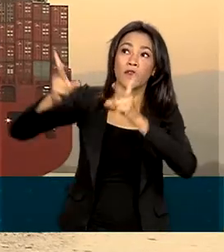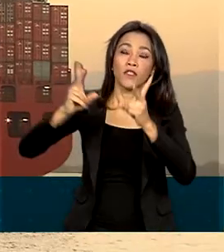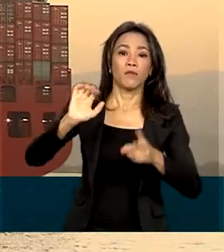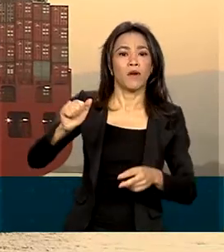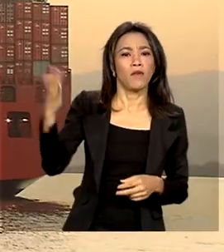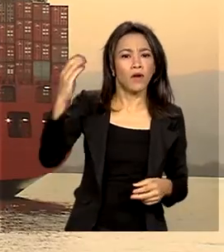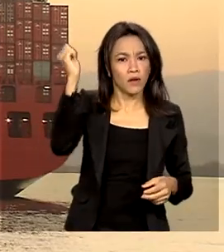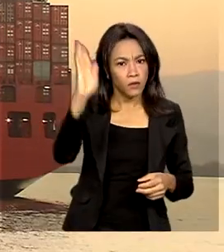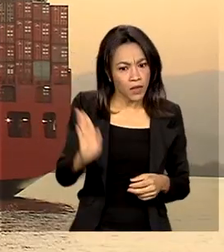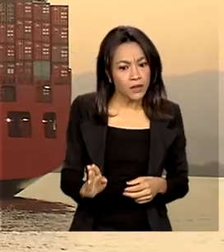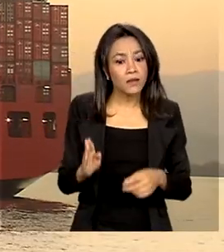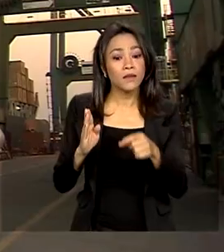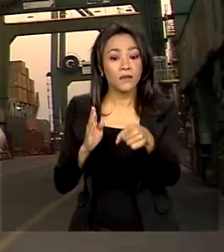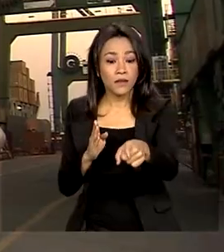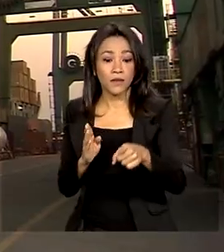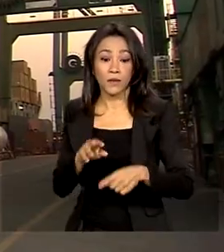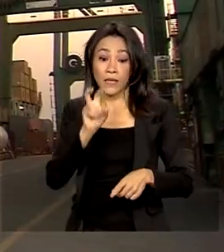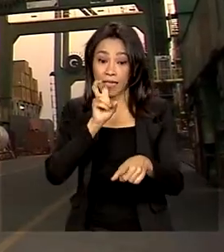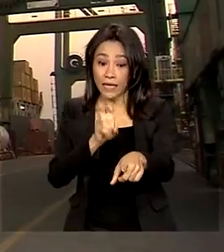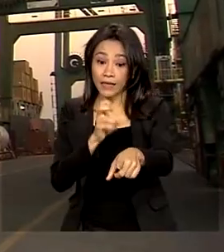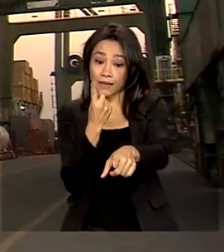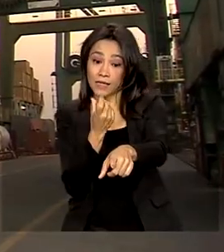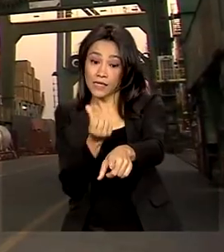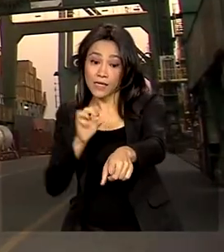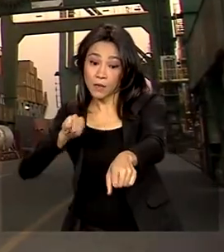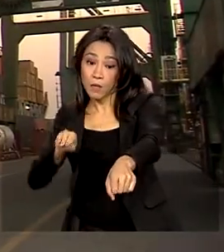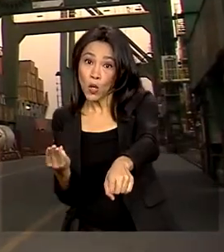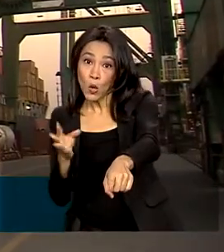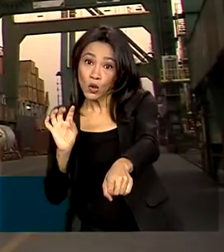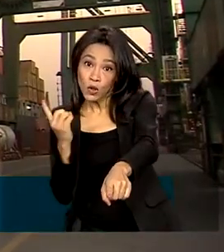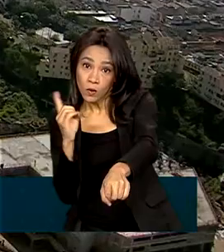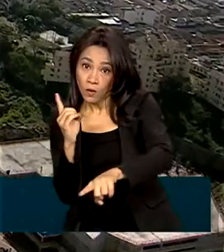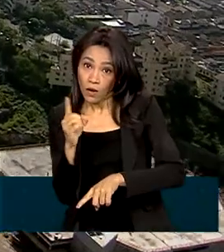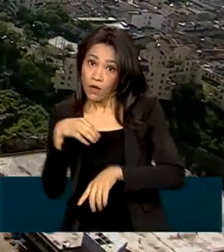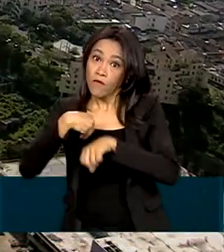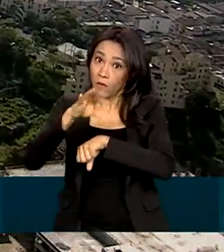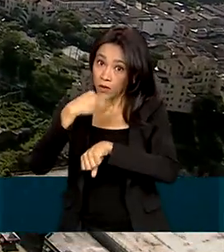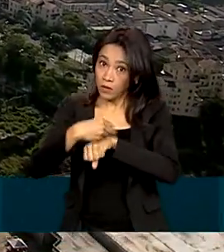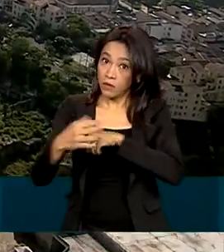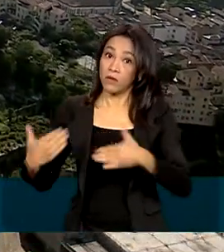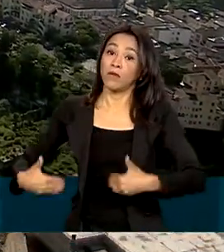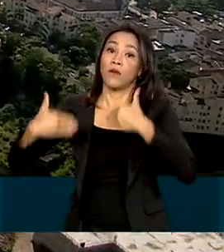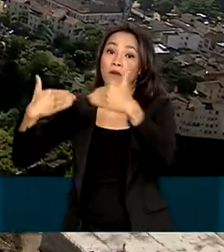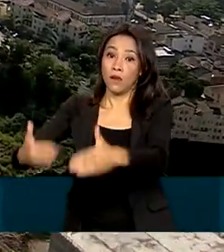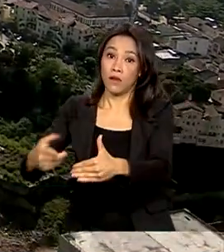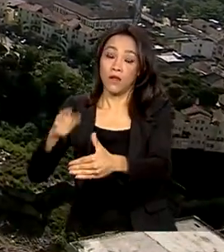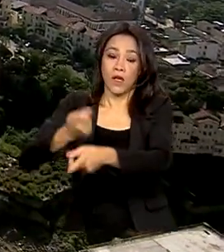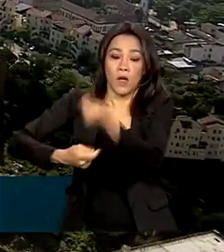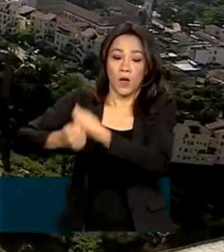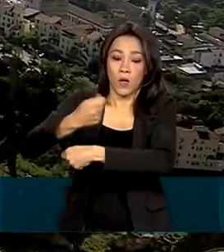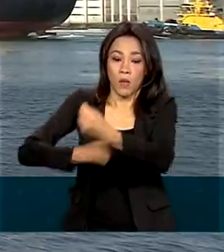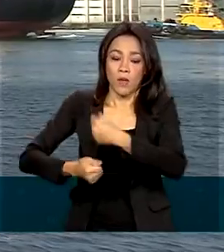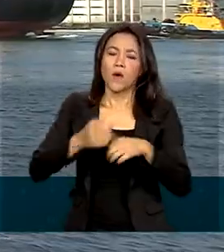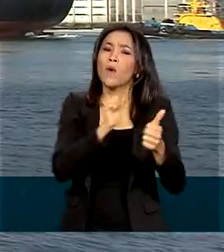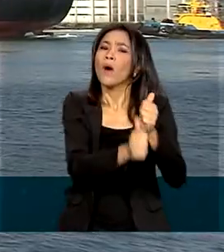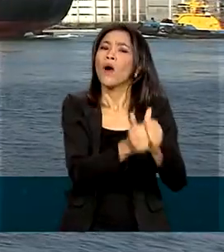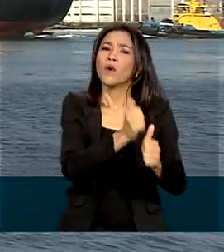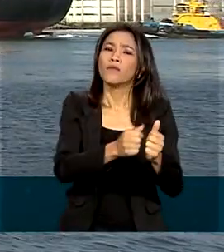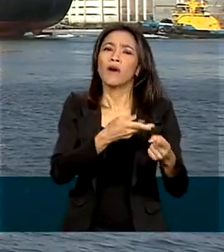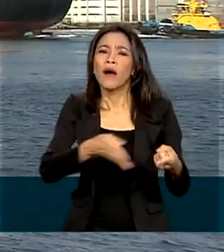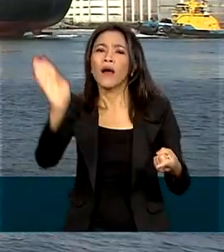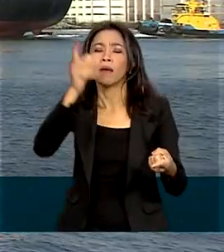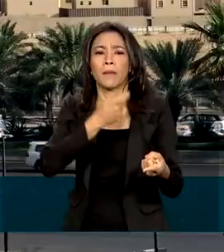516 milhões de dólares, segundo dados do Ministério da Economia. Entre os principais destinos do arroz brasileiro estão